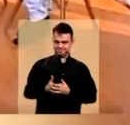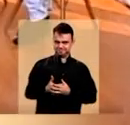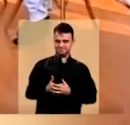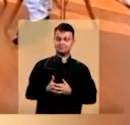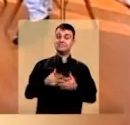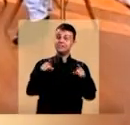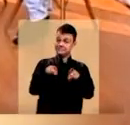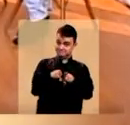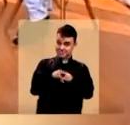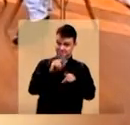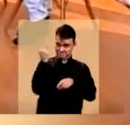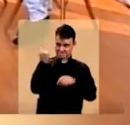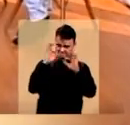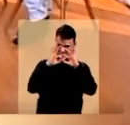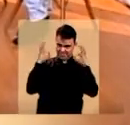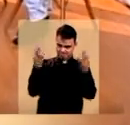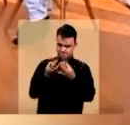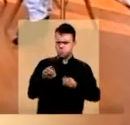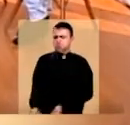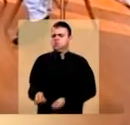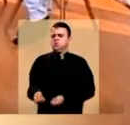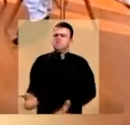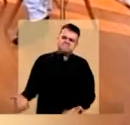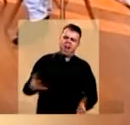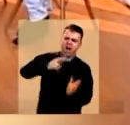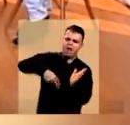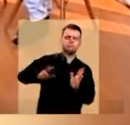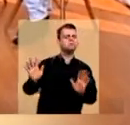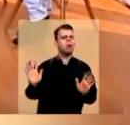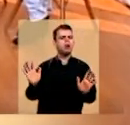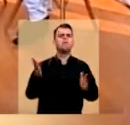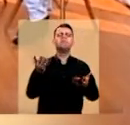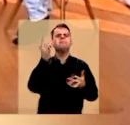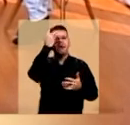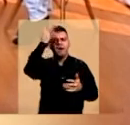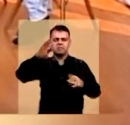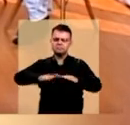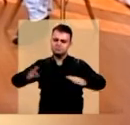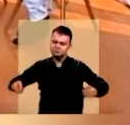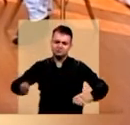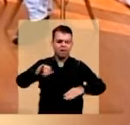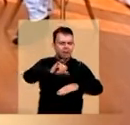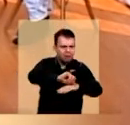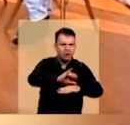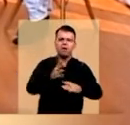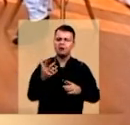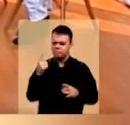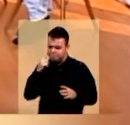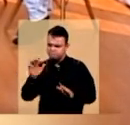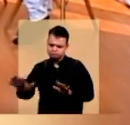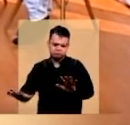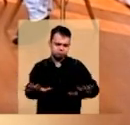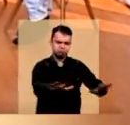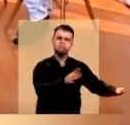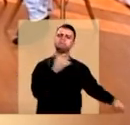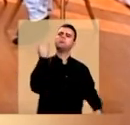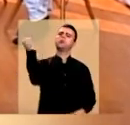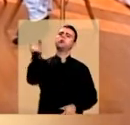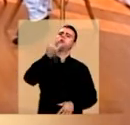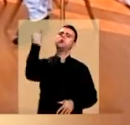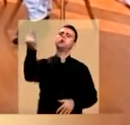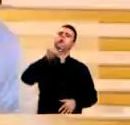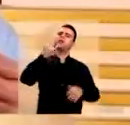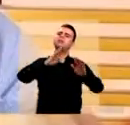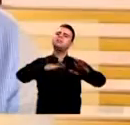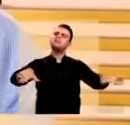hora é importante também a família, sem forçar a barra, ter livro perto, à disposição, né? Isso é importante. É muito importante,